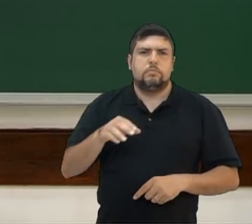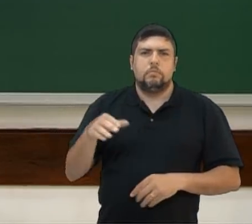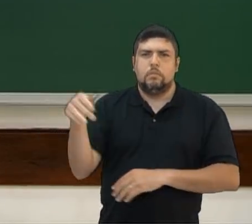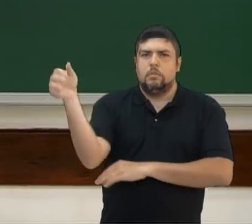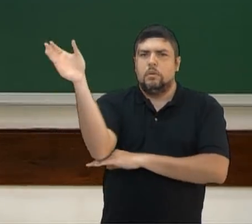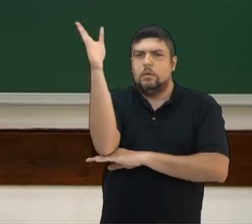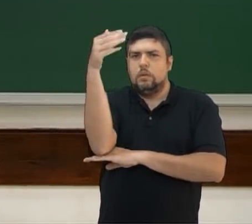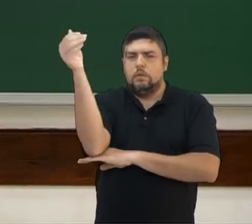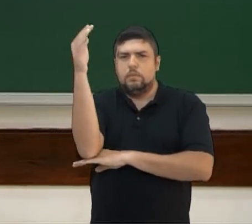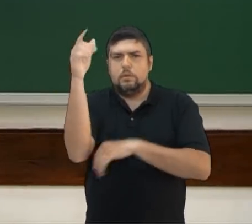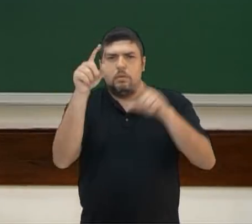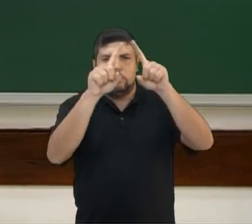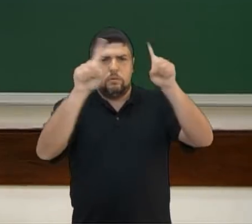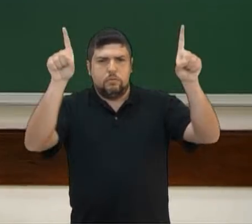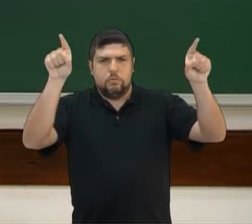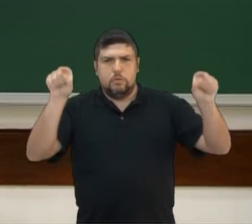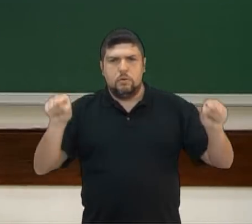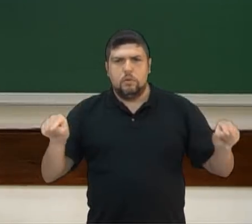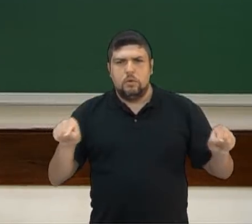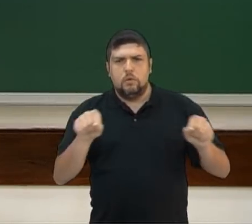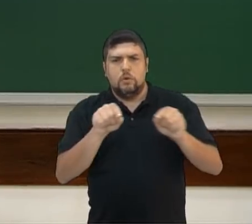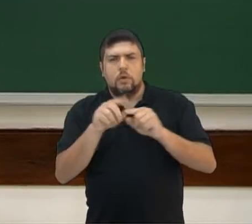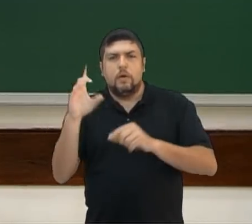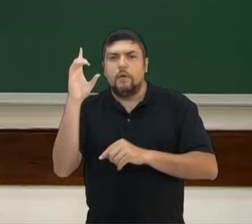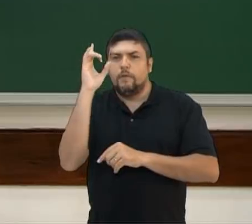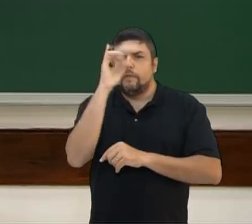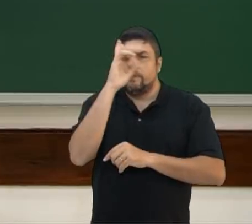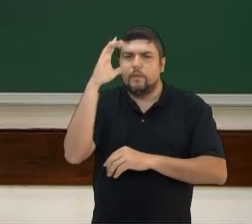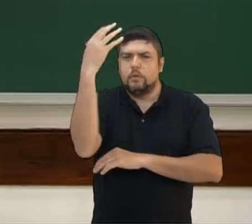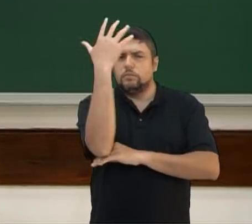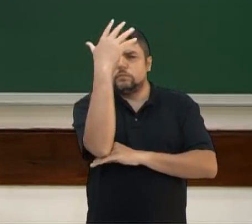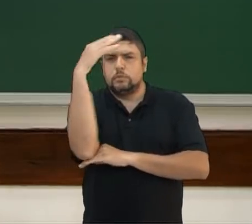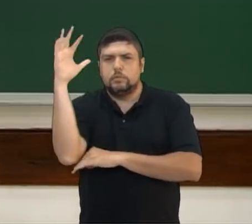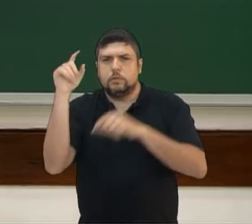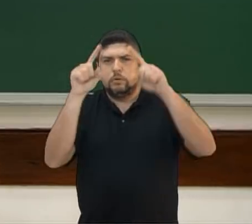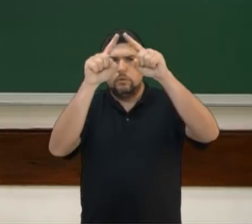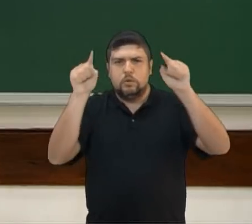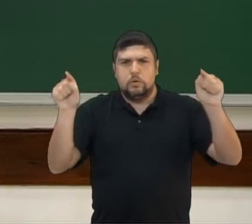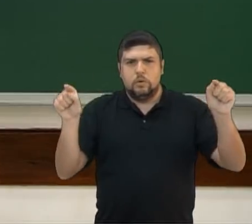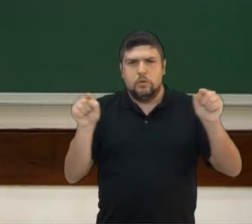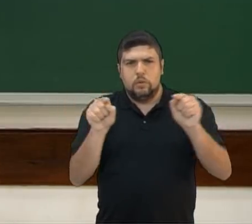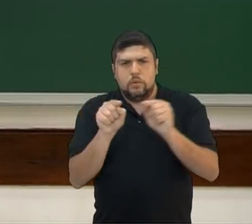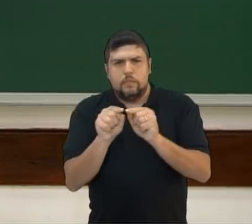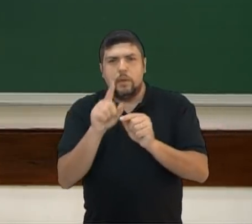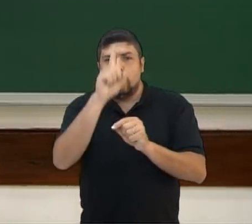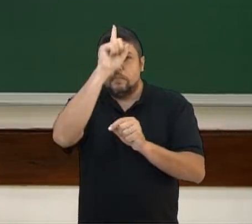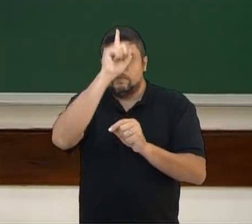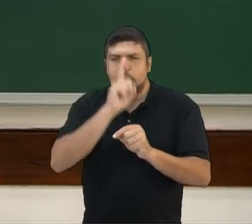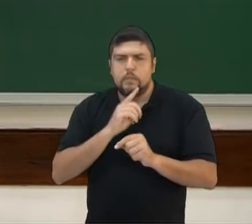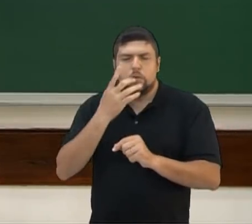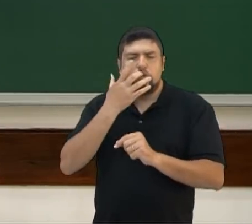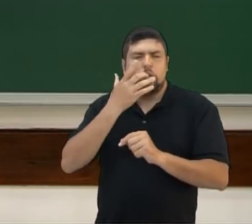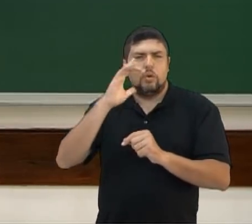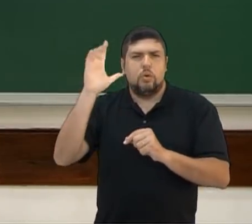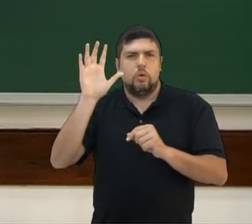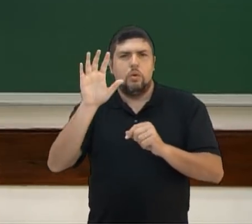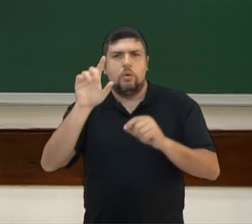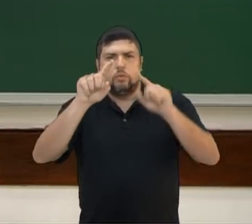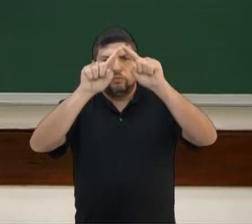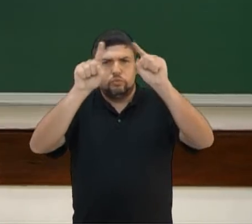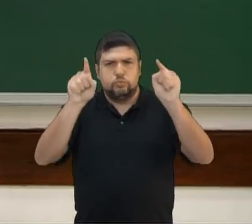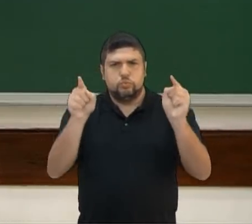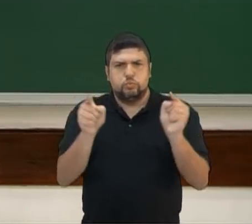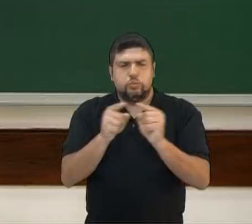matas, o amarelo do ouro, o azul, as estrelas que representam os estados. Mas, para uma pessoa de um outro